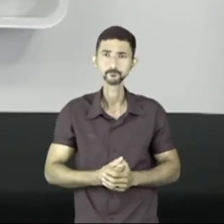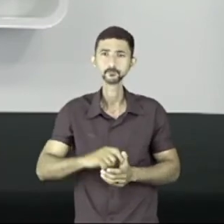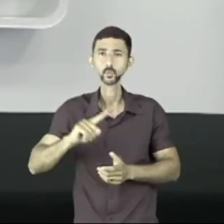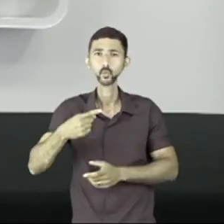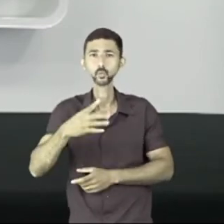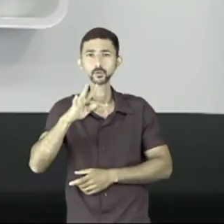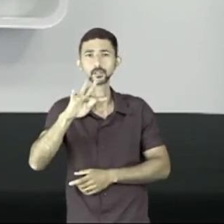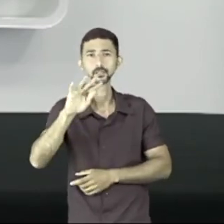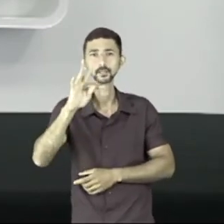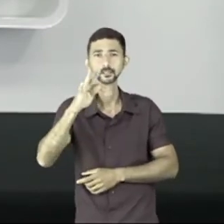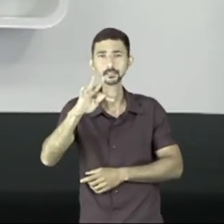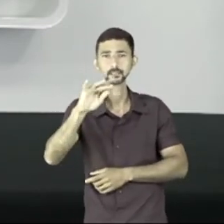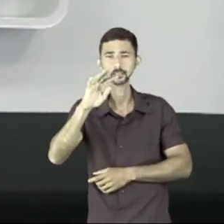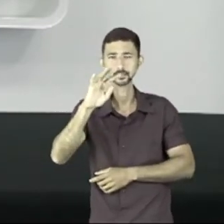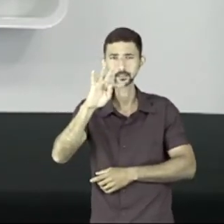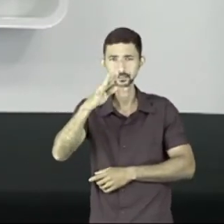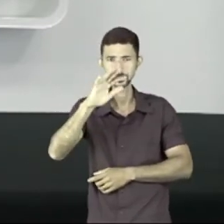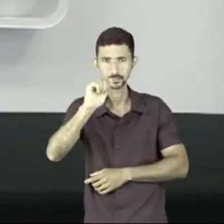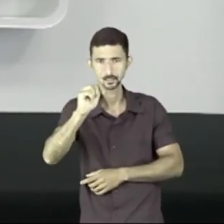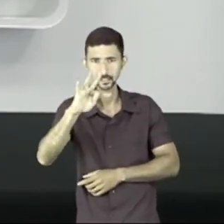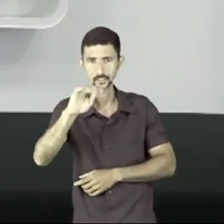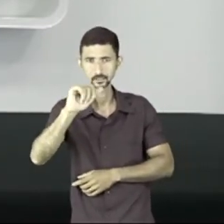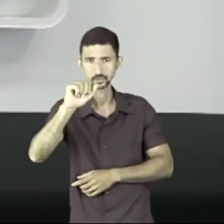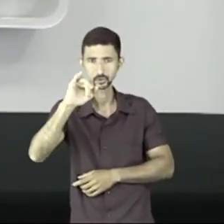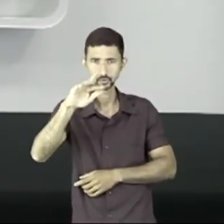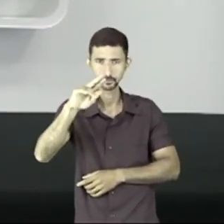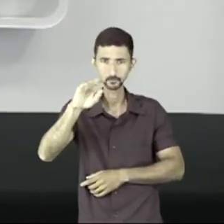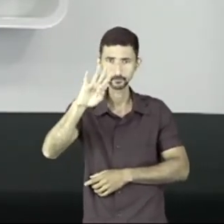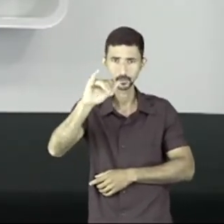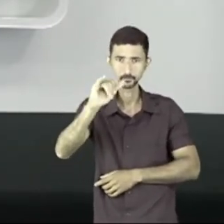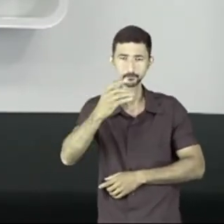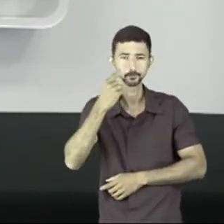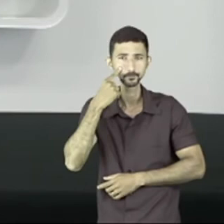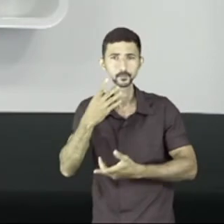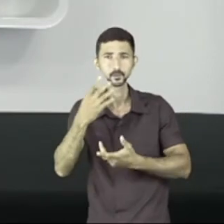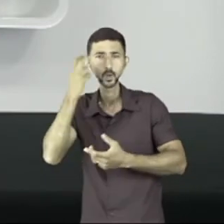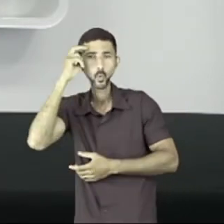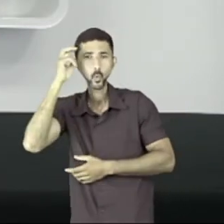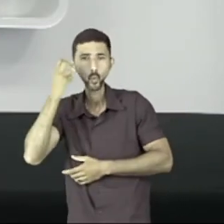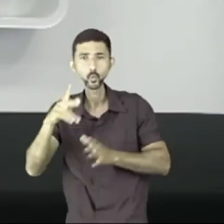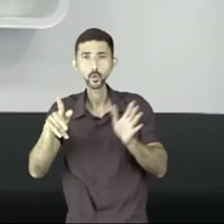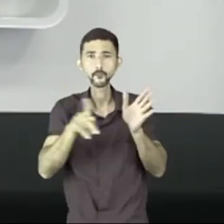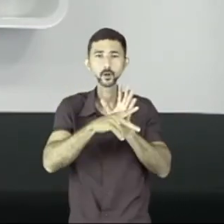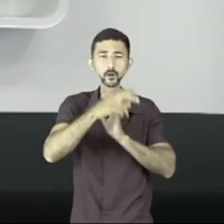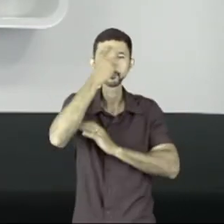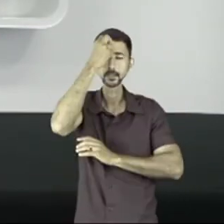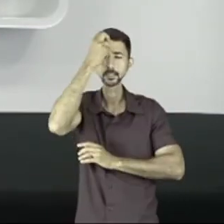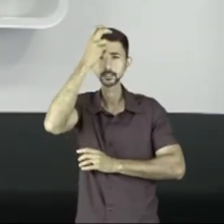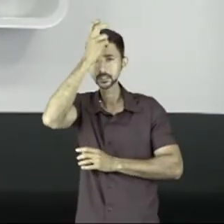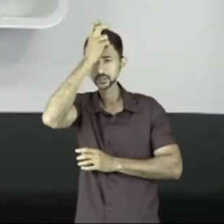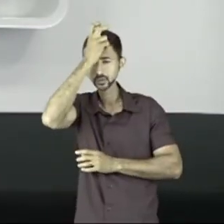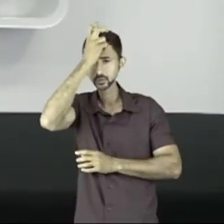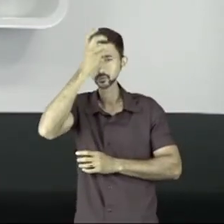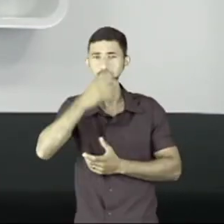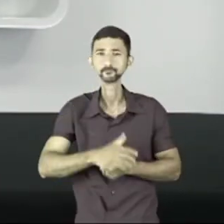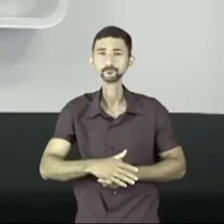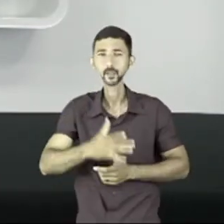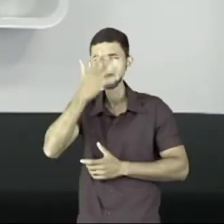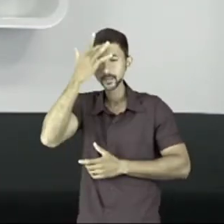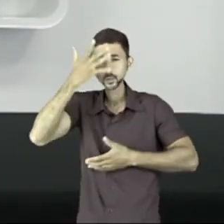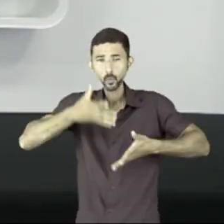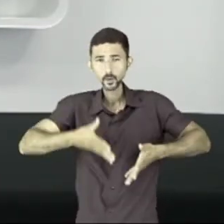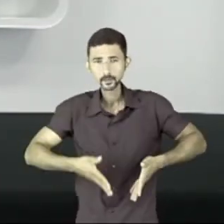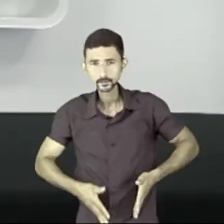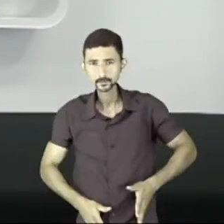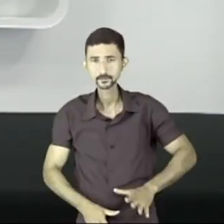mais mesmo do Egito. É uma luta que está muito ligada à cultura egípcia, né, a cultura de quem nasceu,